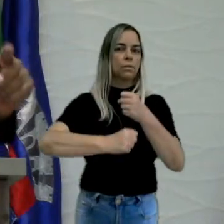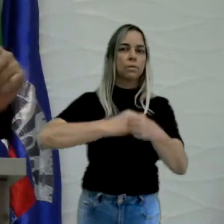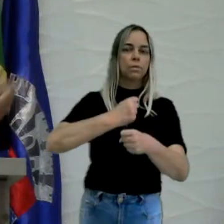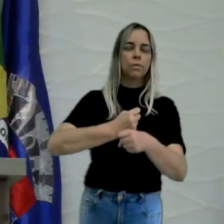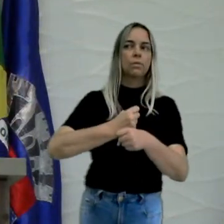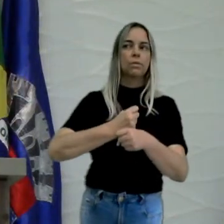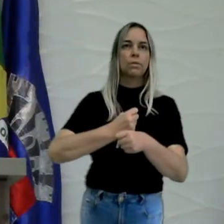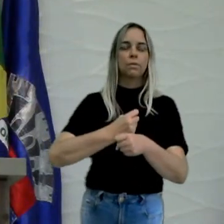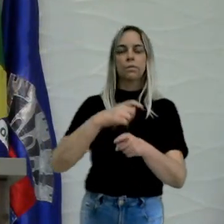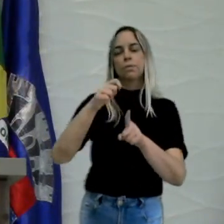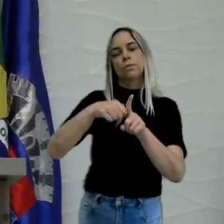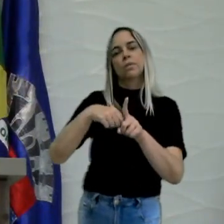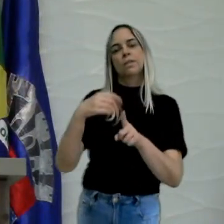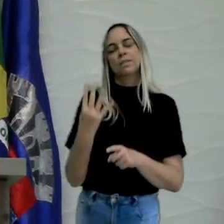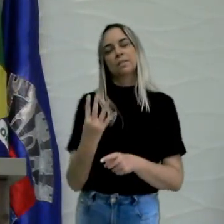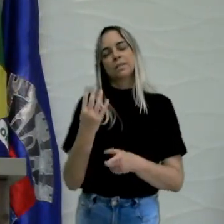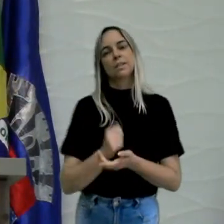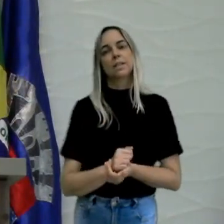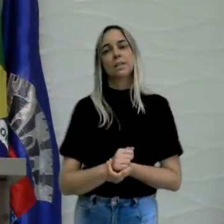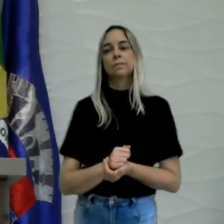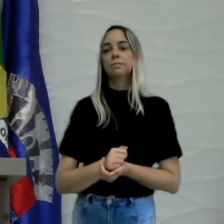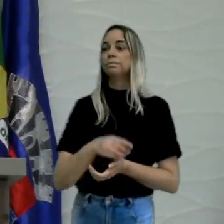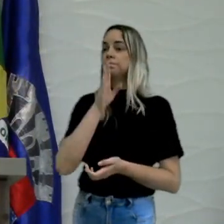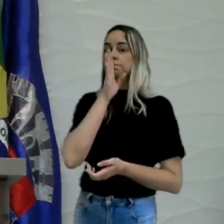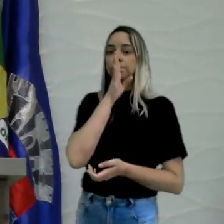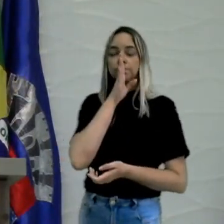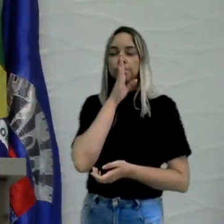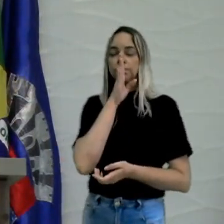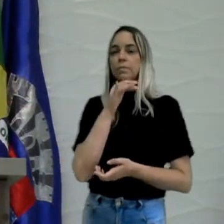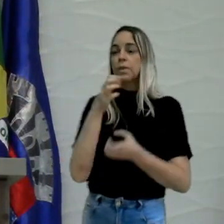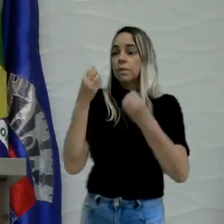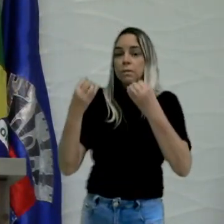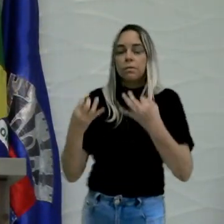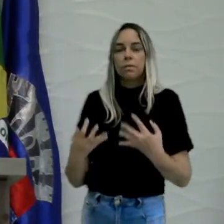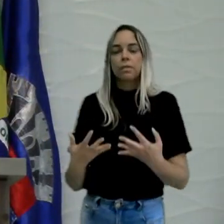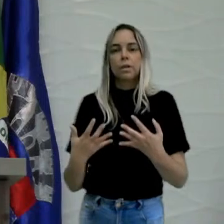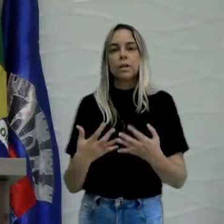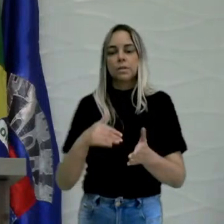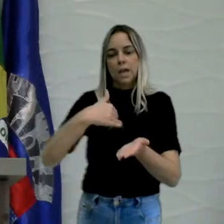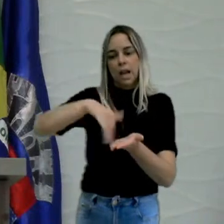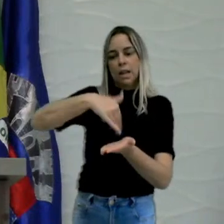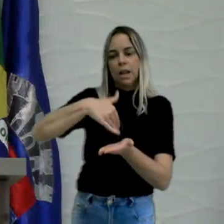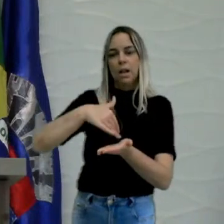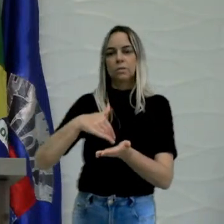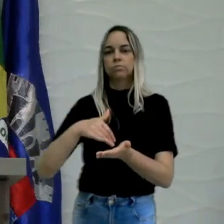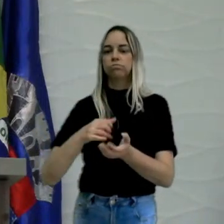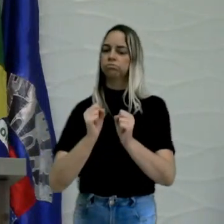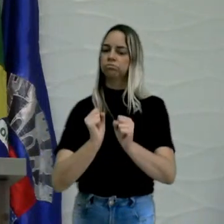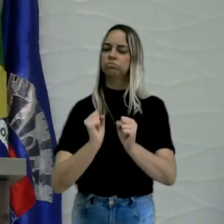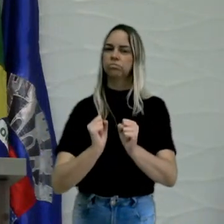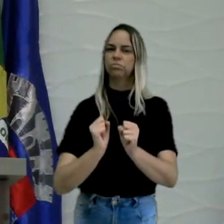abriu a boca aqui para dizer que o secretário incompetente deixou de mandar o ofício.